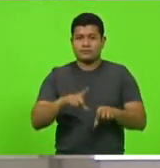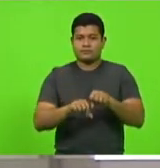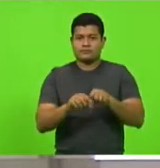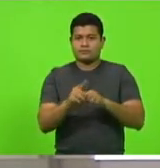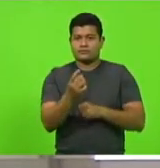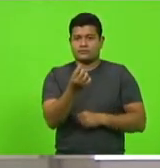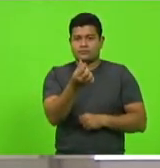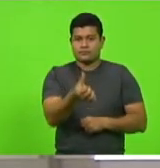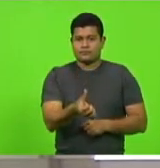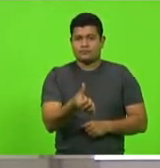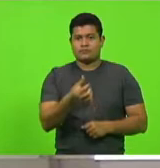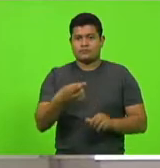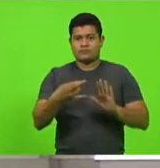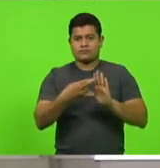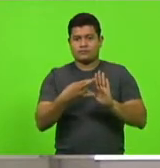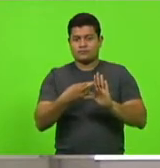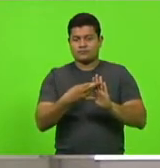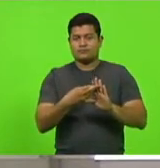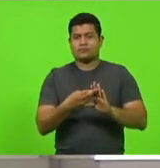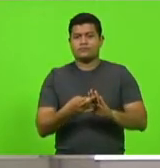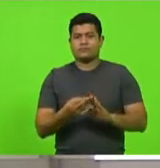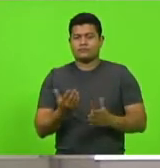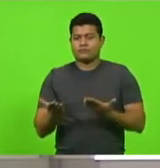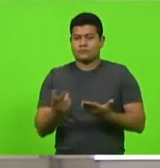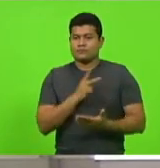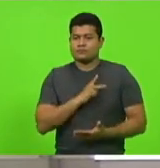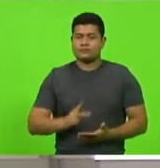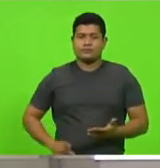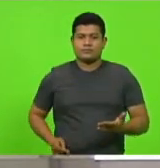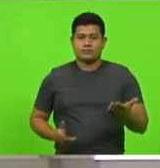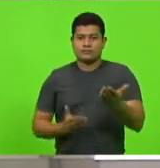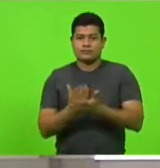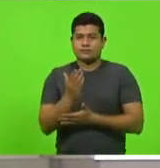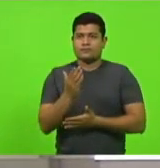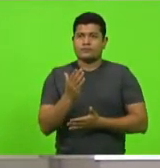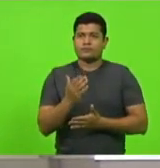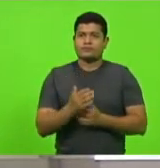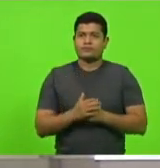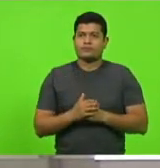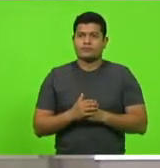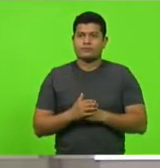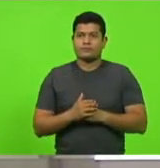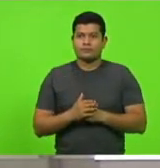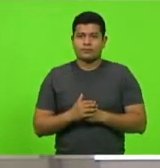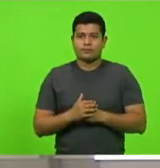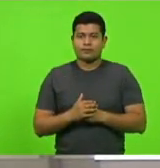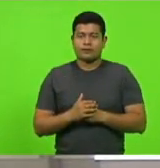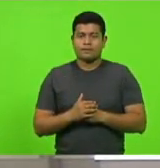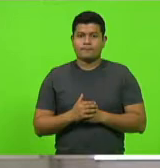artigo 106 do regimento interno, o senhor presidente deu-as por aprovadas.